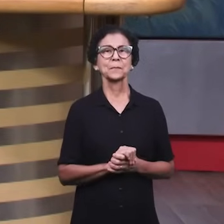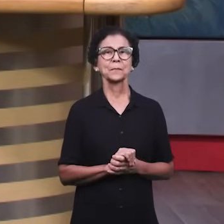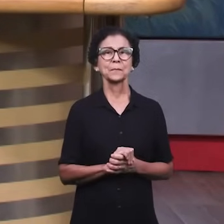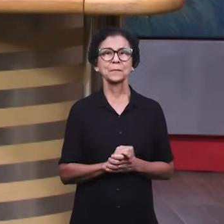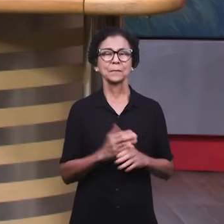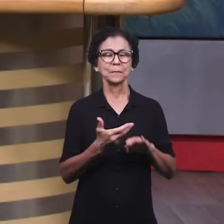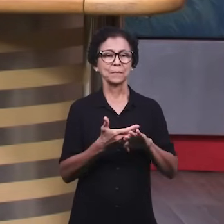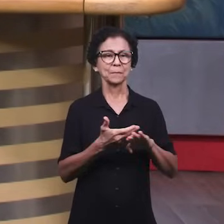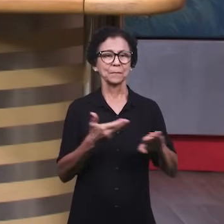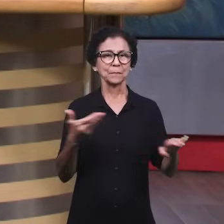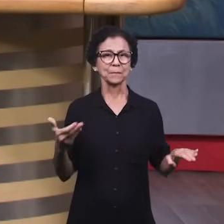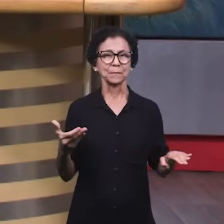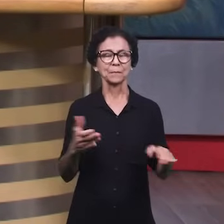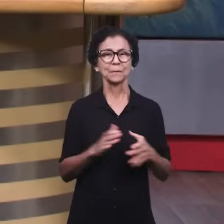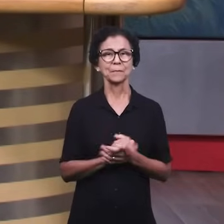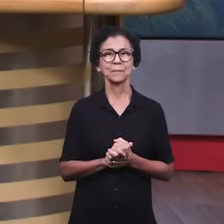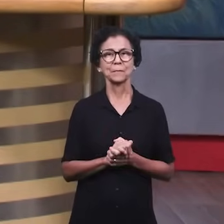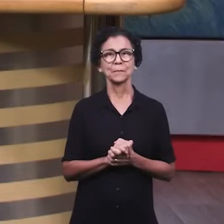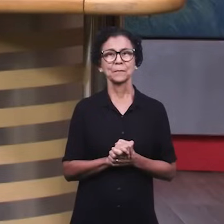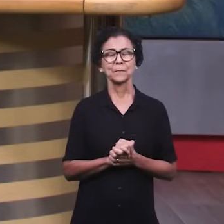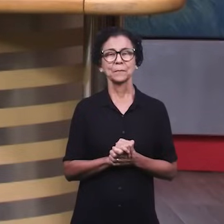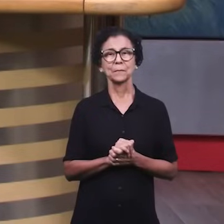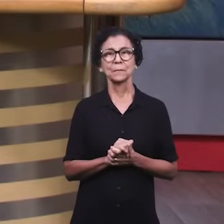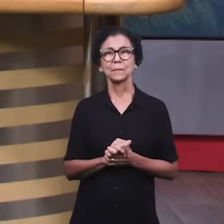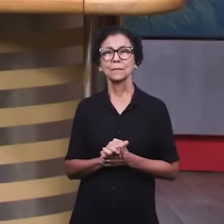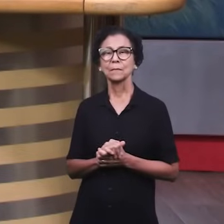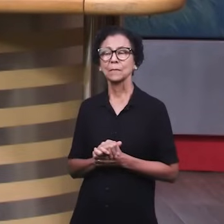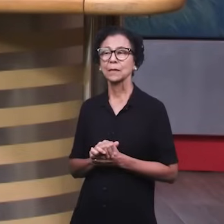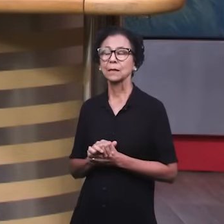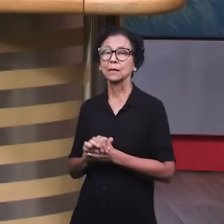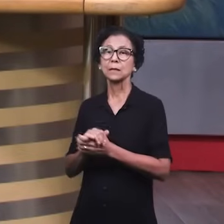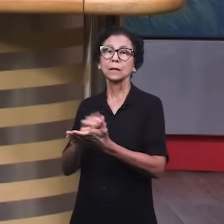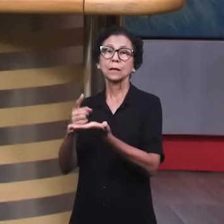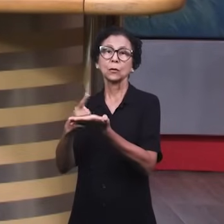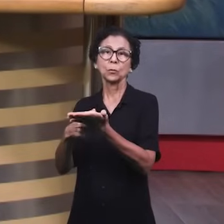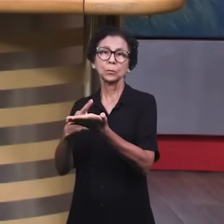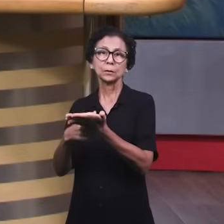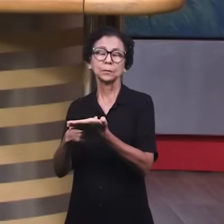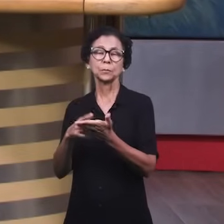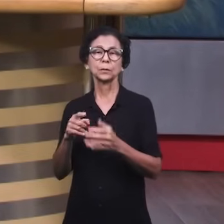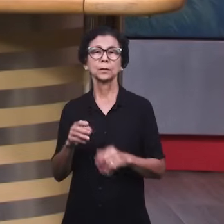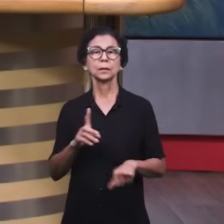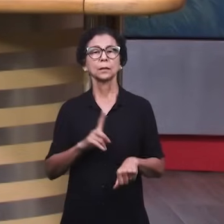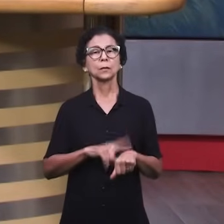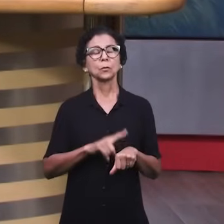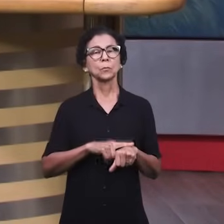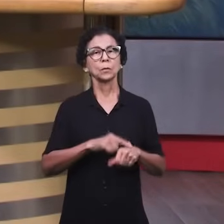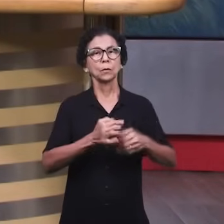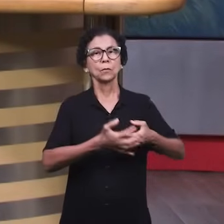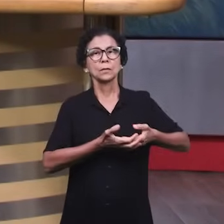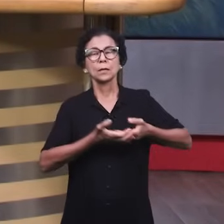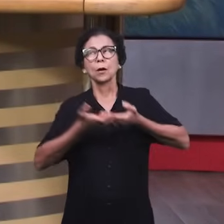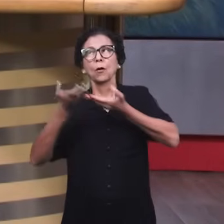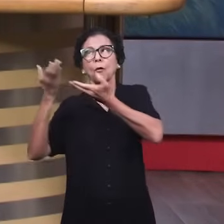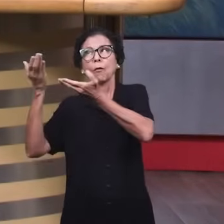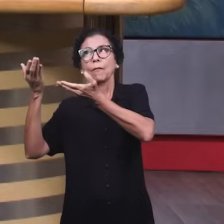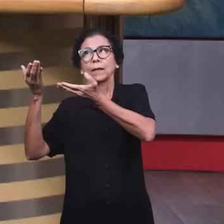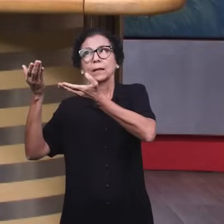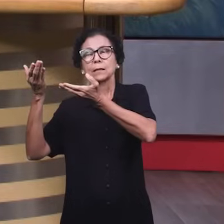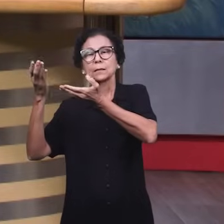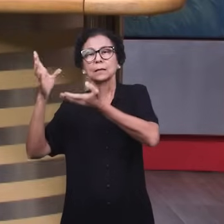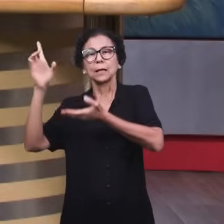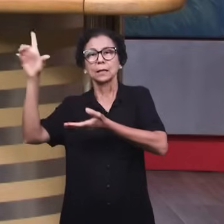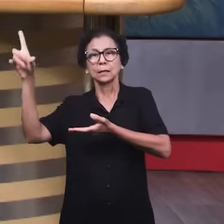decisão dos filhos isso tá ligado a compromisso porque na consagração quem está assumindo compromisso é os são os